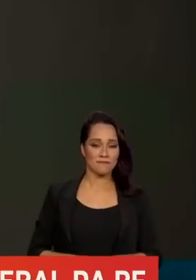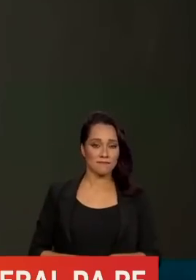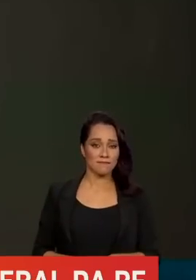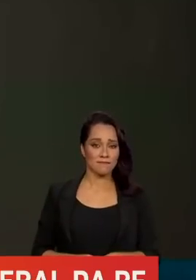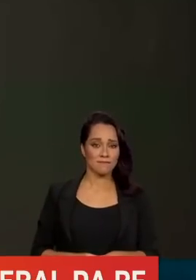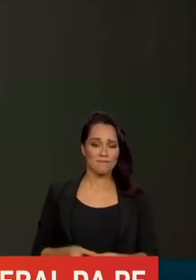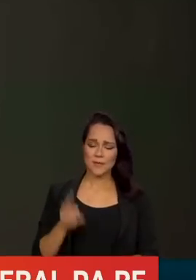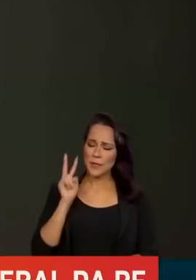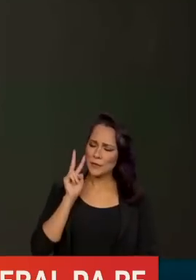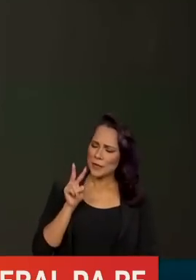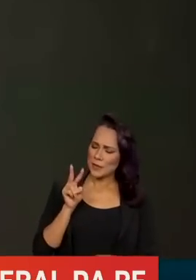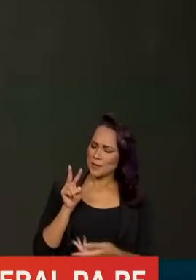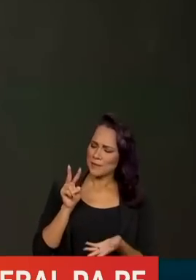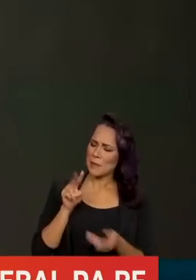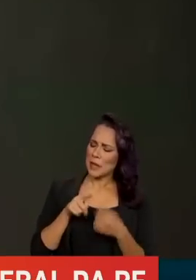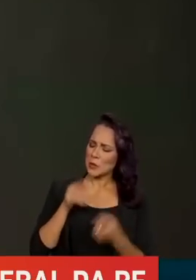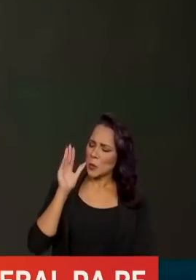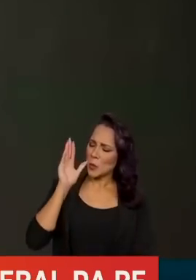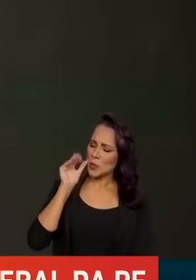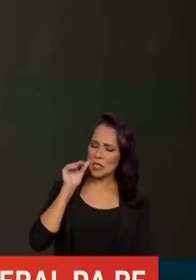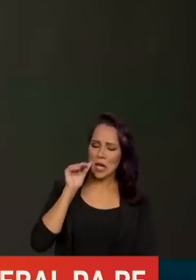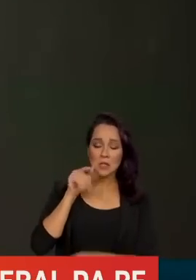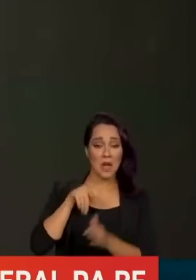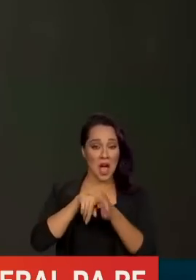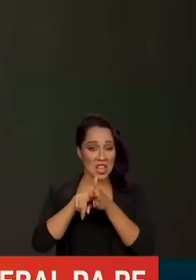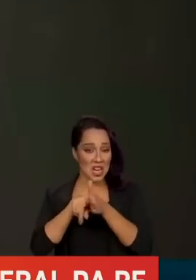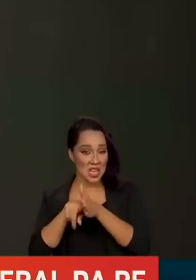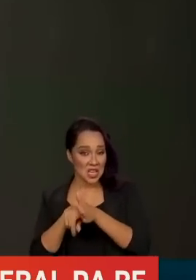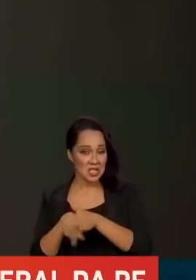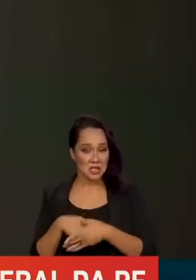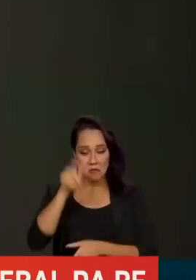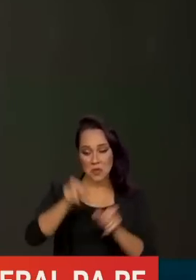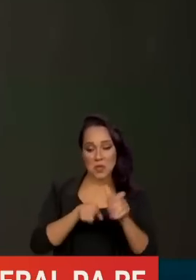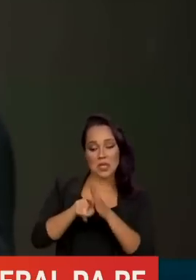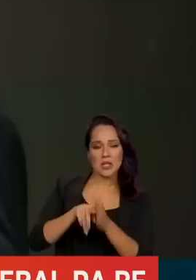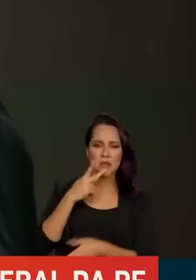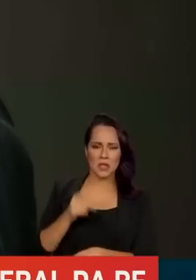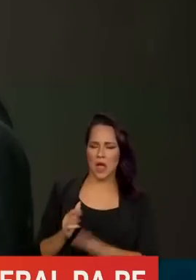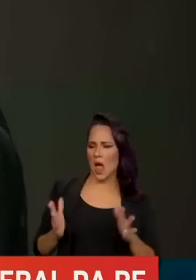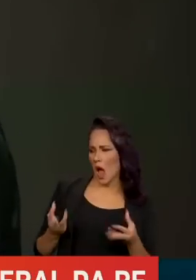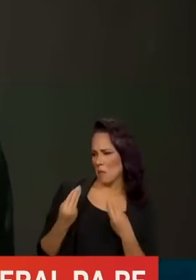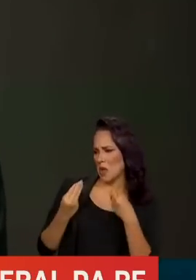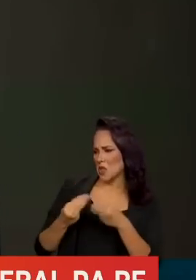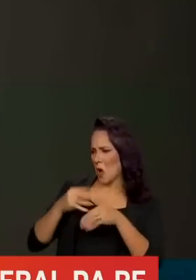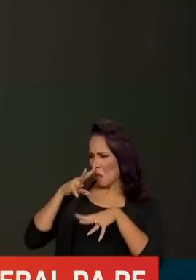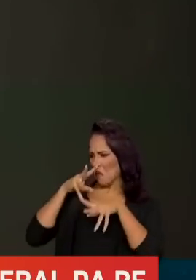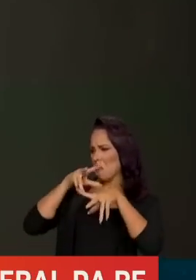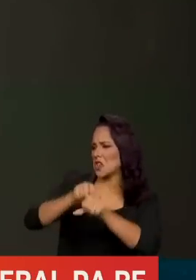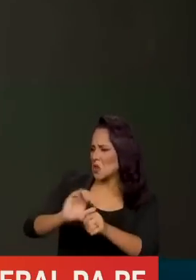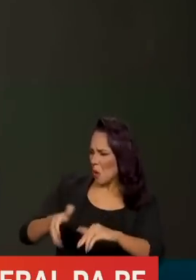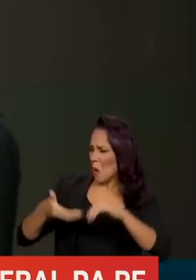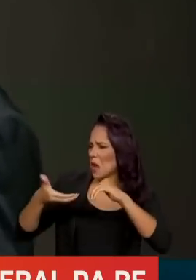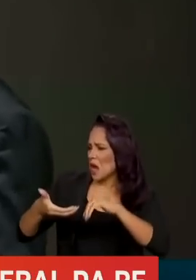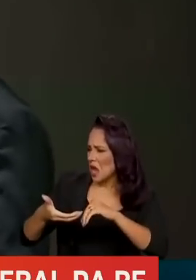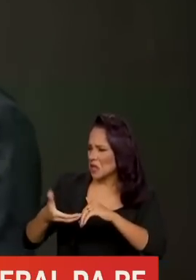vejo com muita curiosidade analistas dizendo mas como invadir o congresso